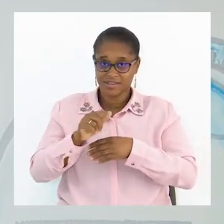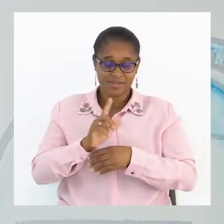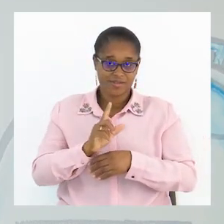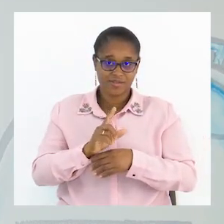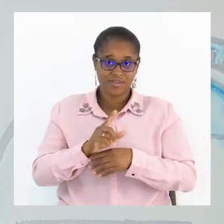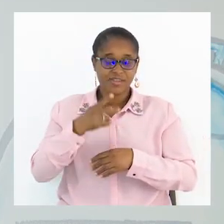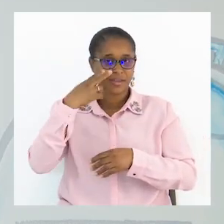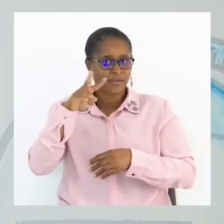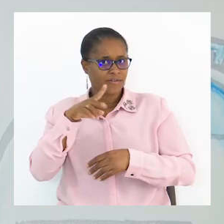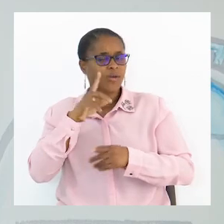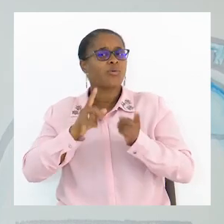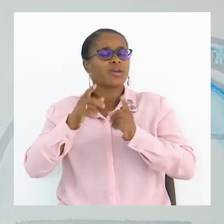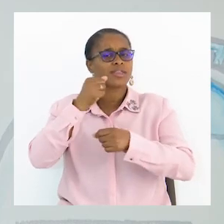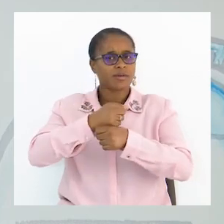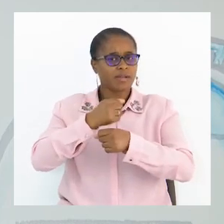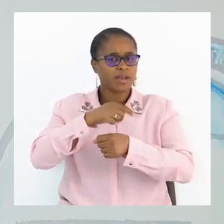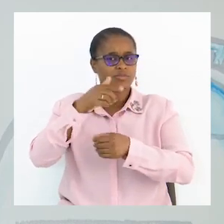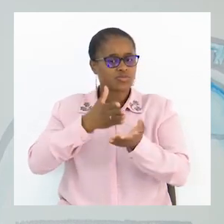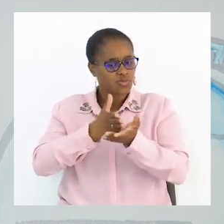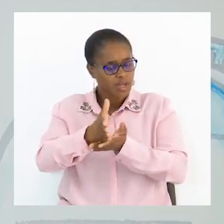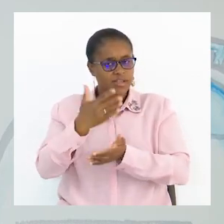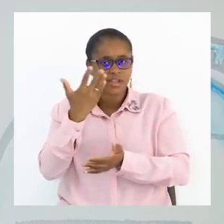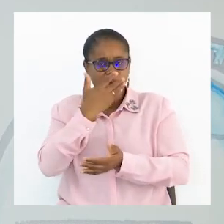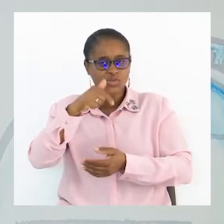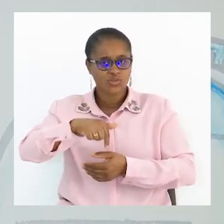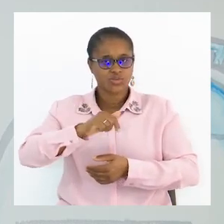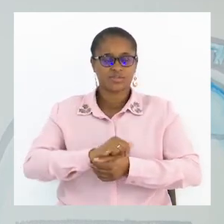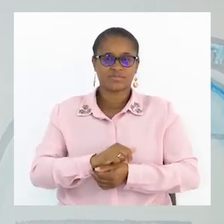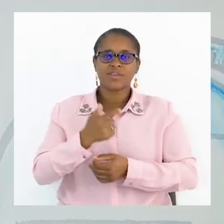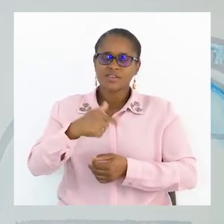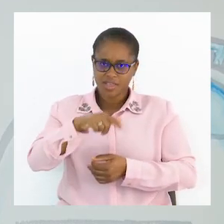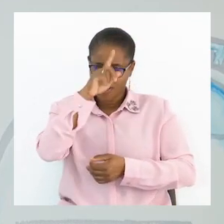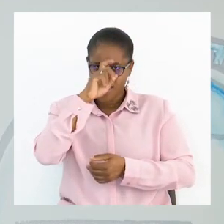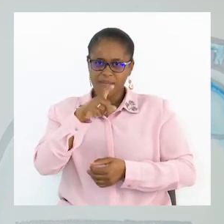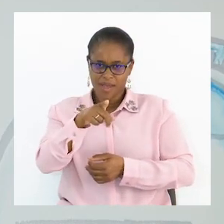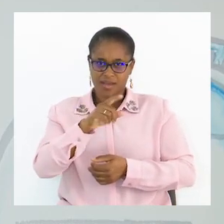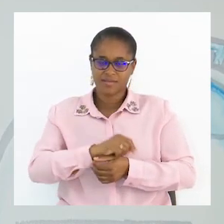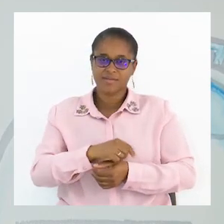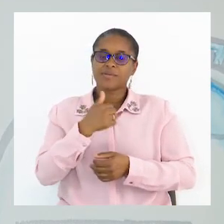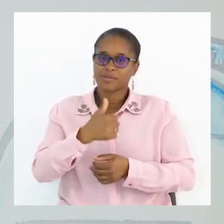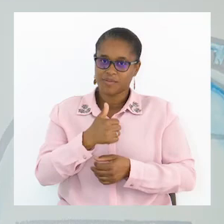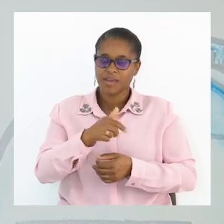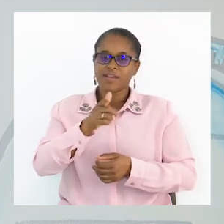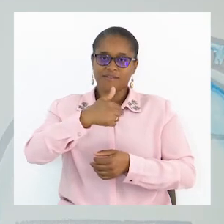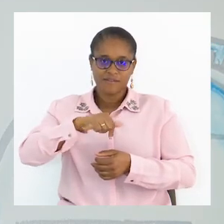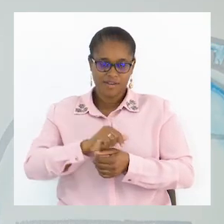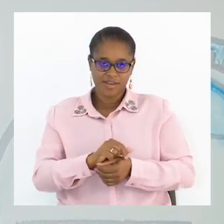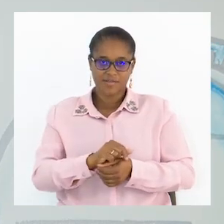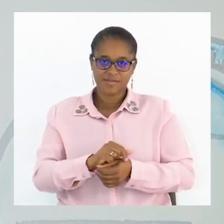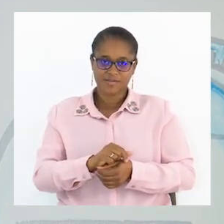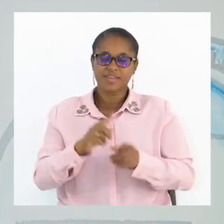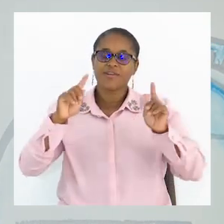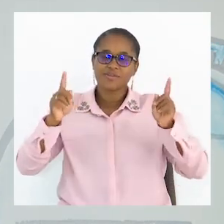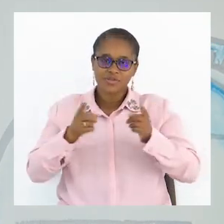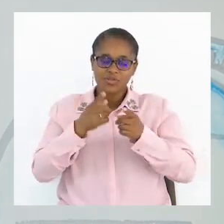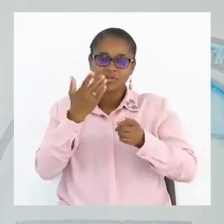sem rever aquilo que estivemos a ver ao longo da aula de hoje. Estão a lembrar? Muito bem, então vamos à